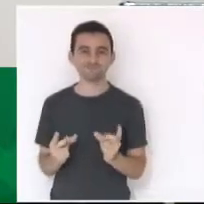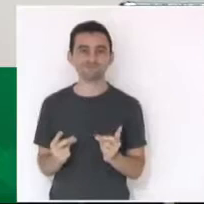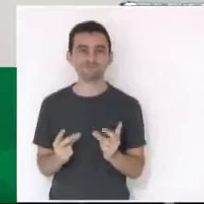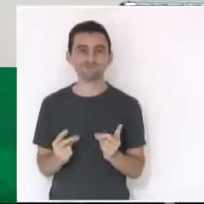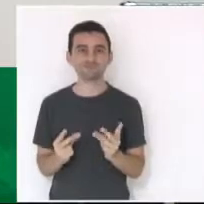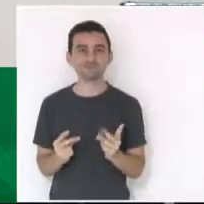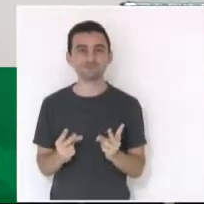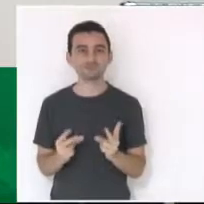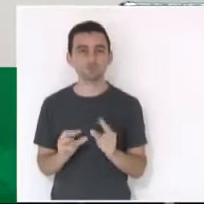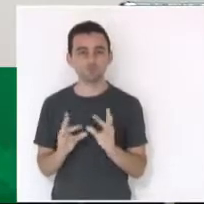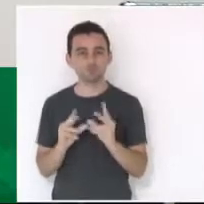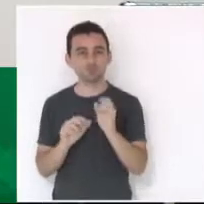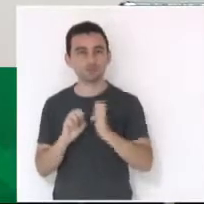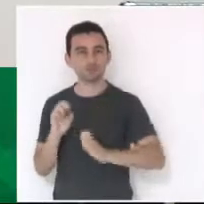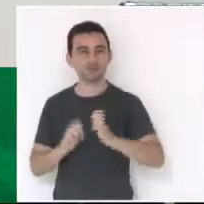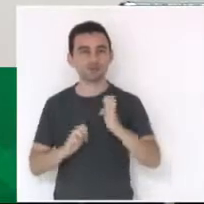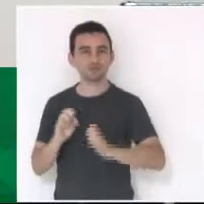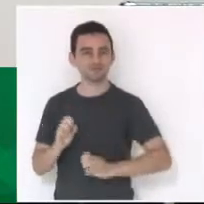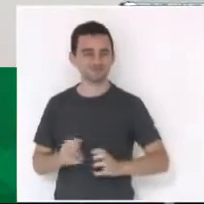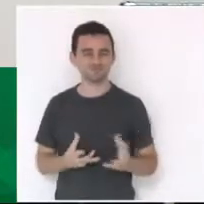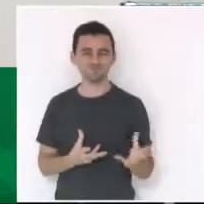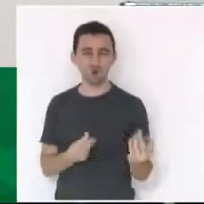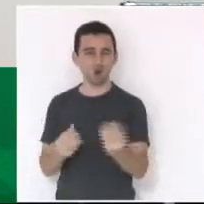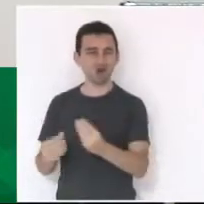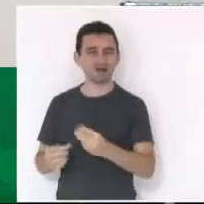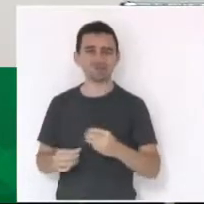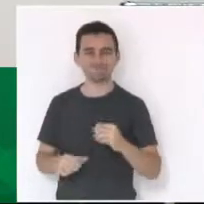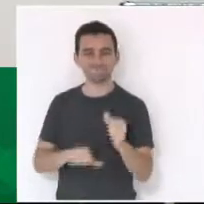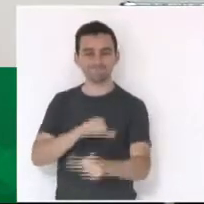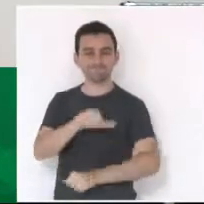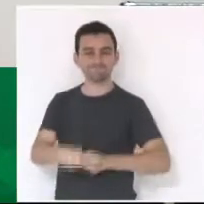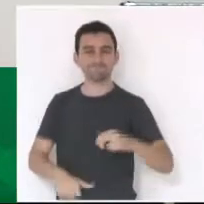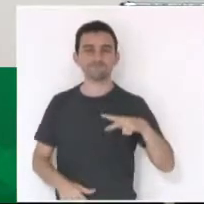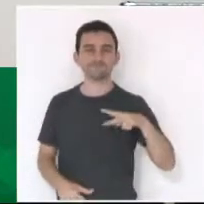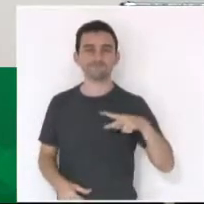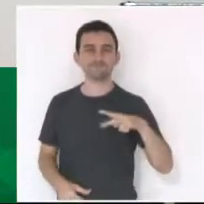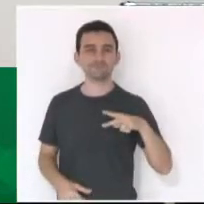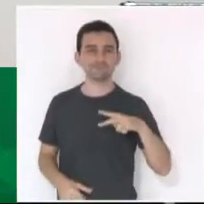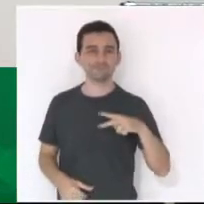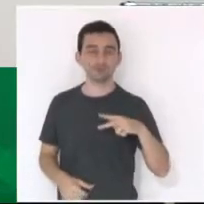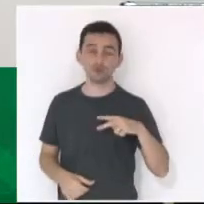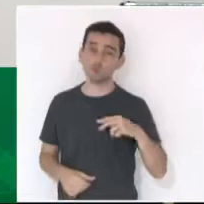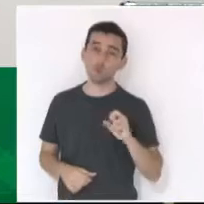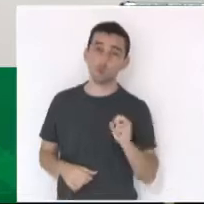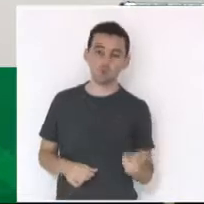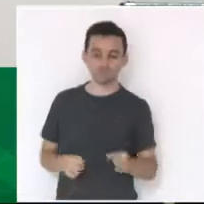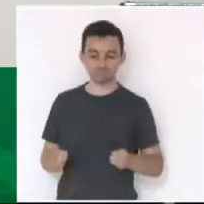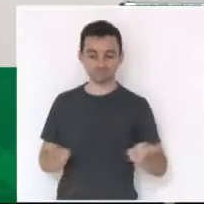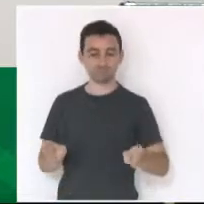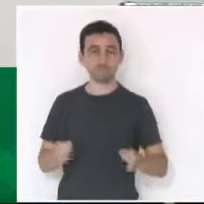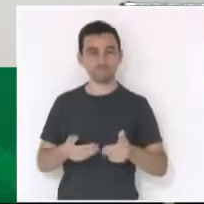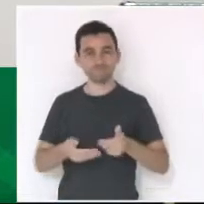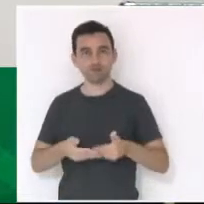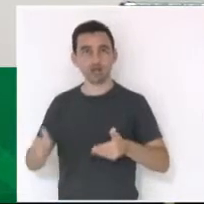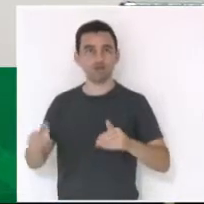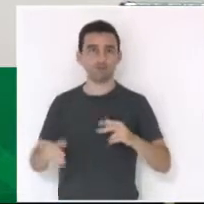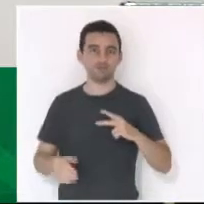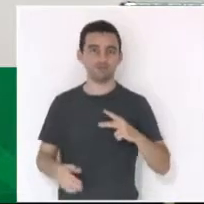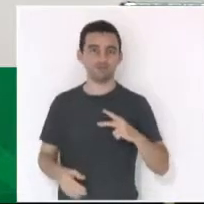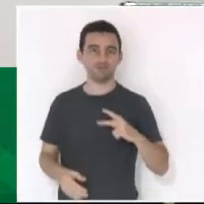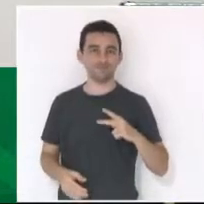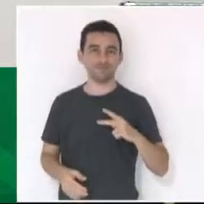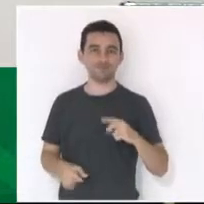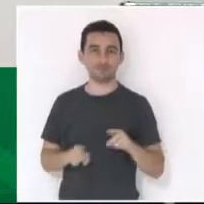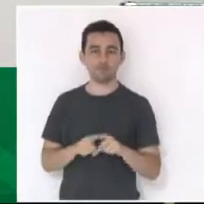públicos são dezenas de empresas privatizadas Ou em processo de privatização em troca de